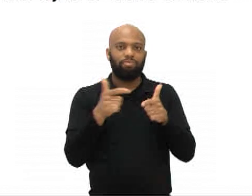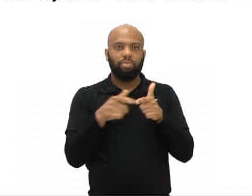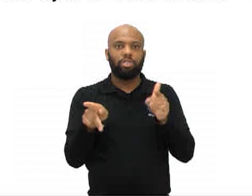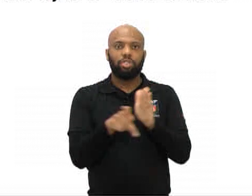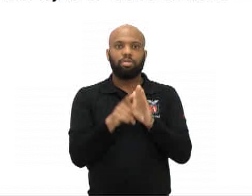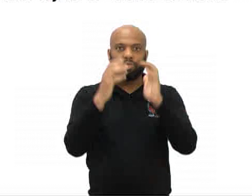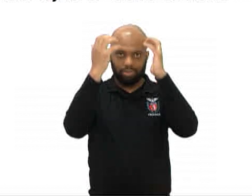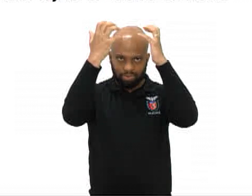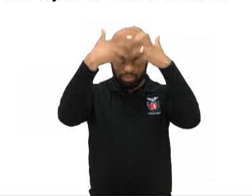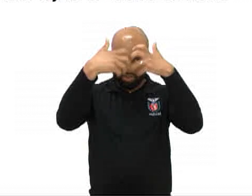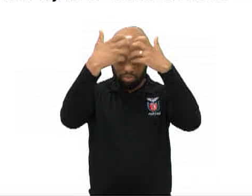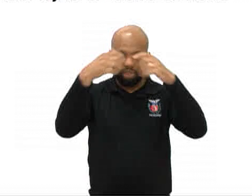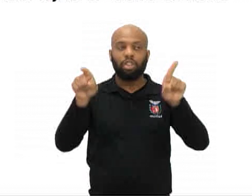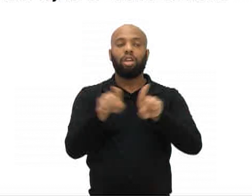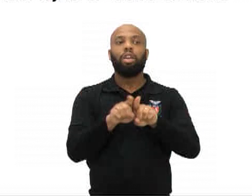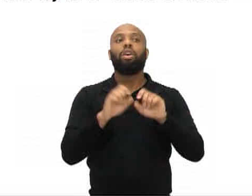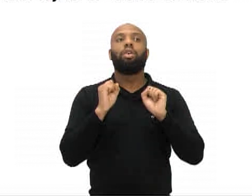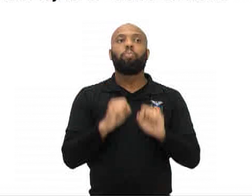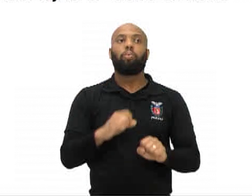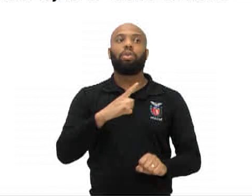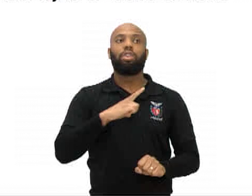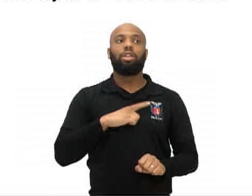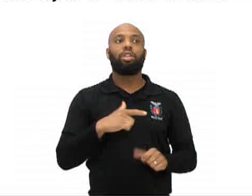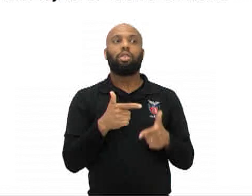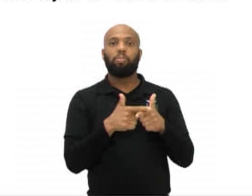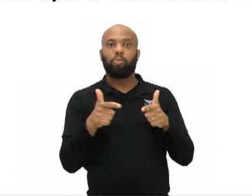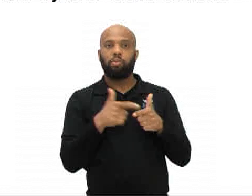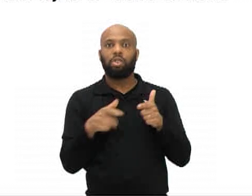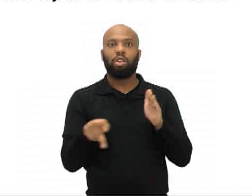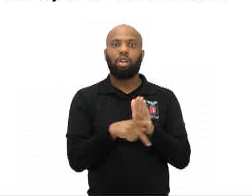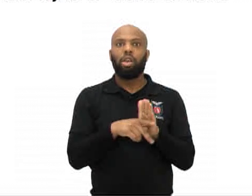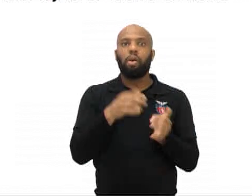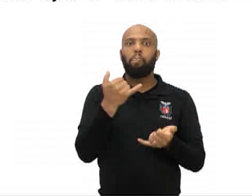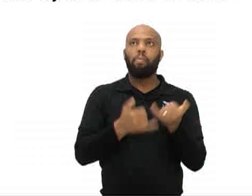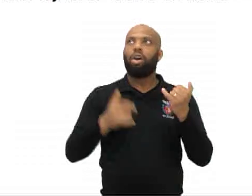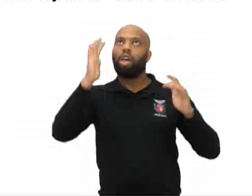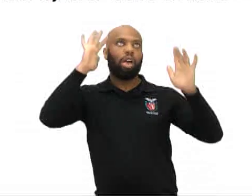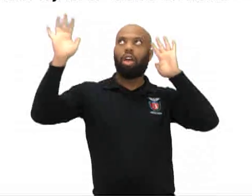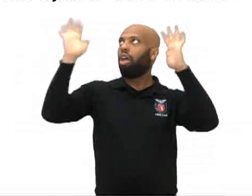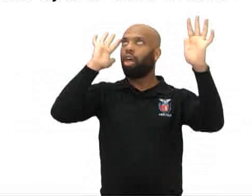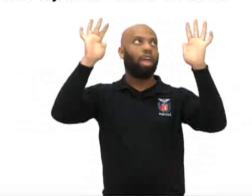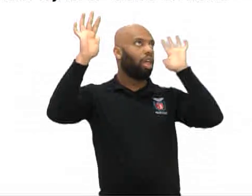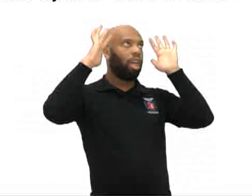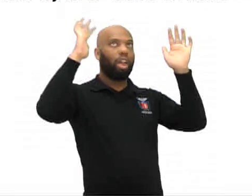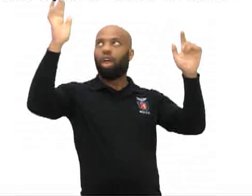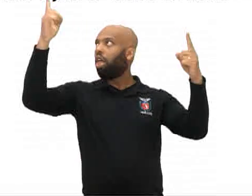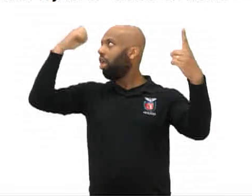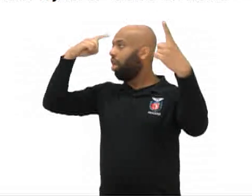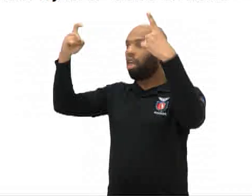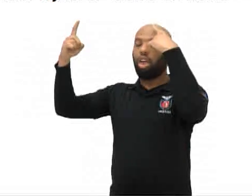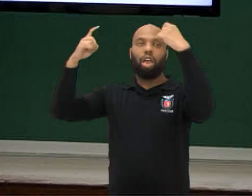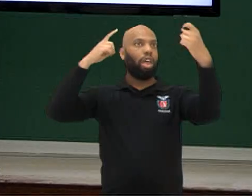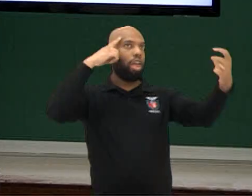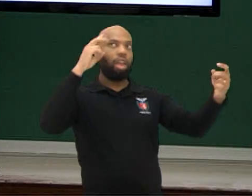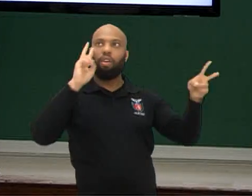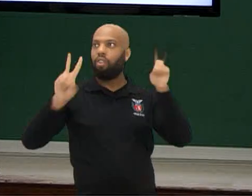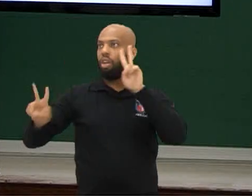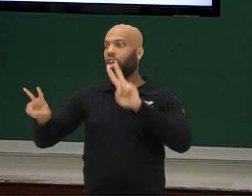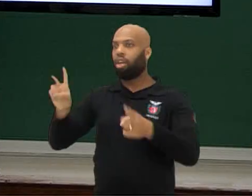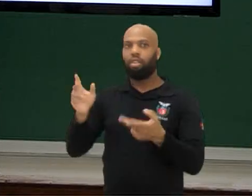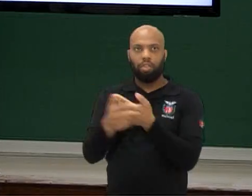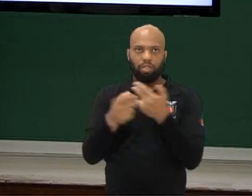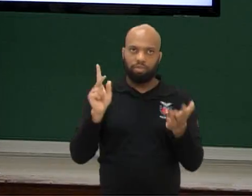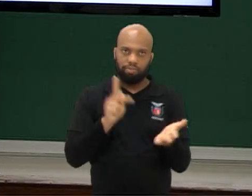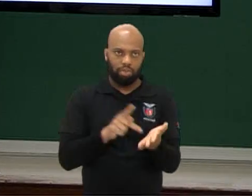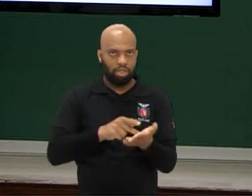o sistema nervoso, pode causar inclusive alucinação, a pessoa fica vendo coisa que não